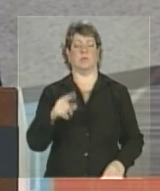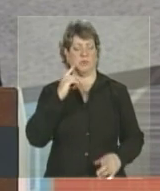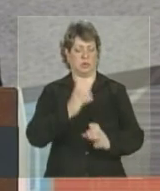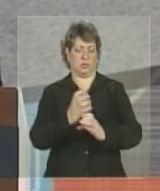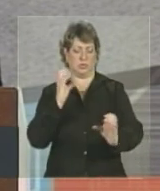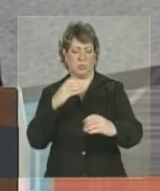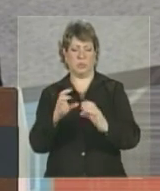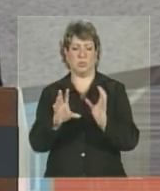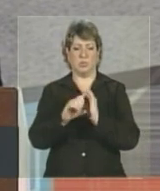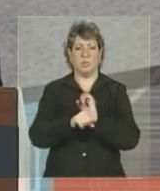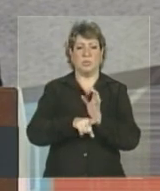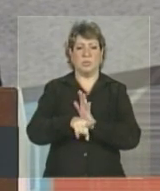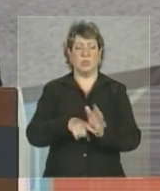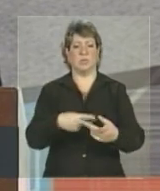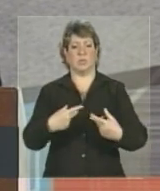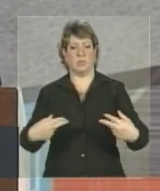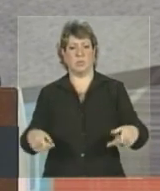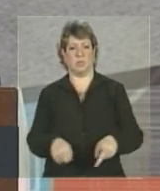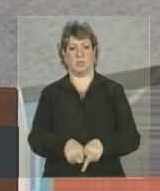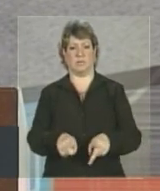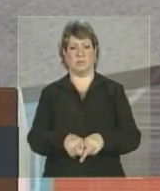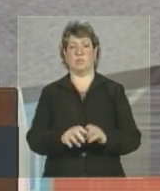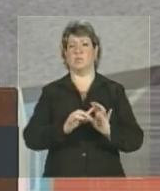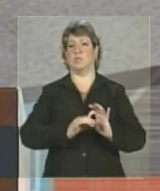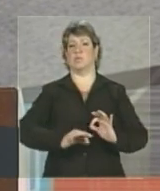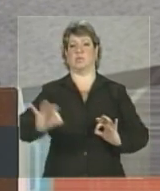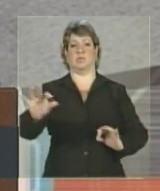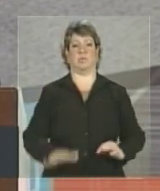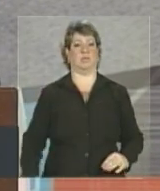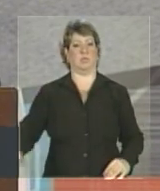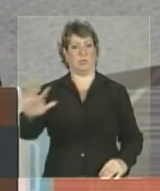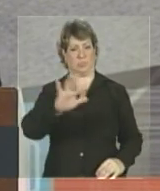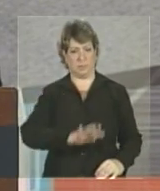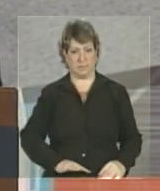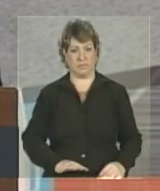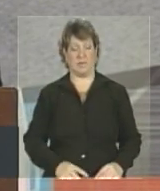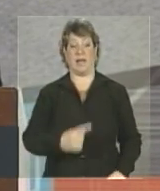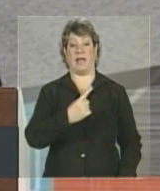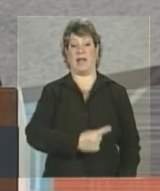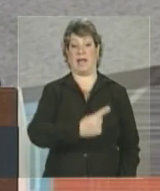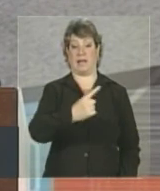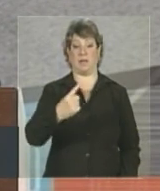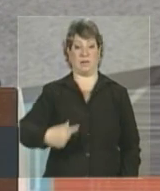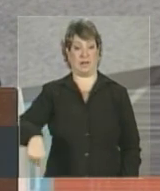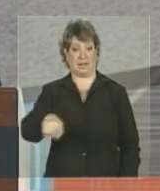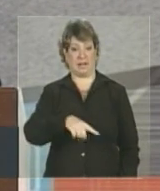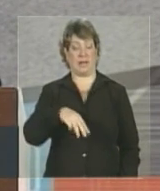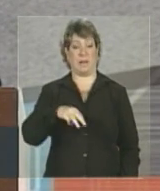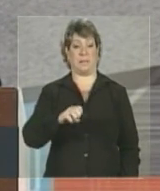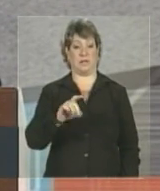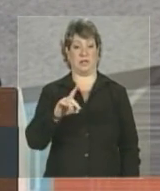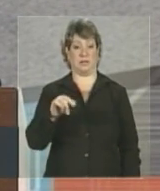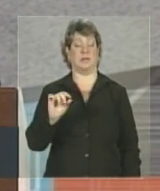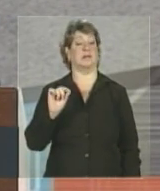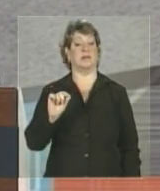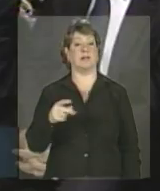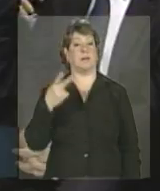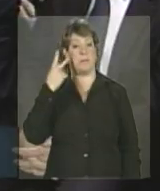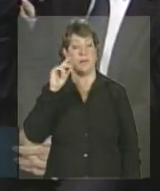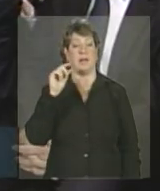engenharia, as centenas de quilômetros de extensão. Cada uma dessas medidas serve